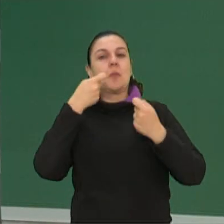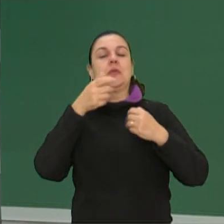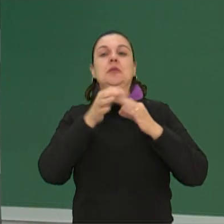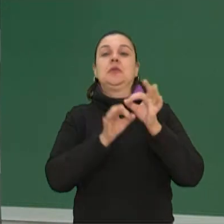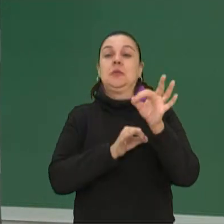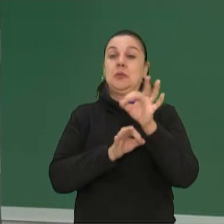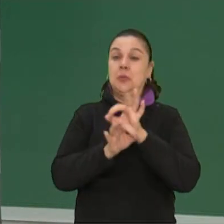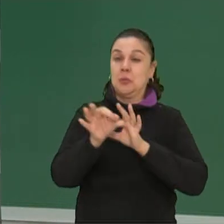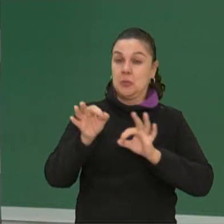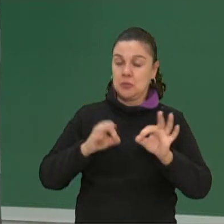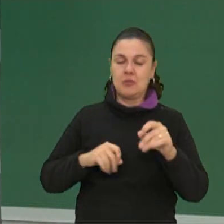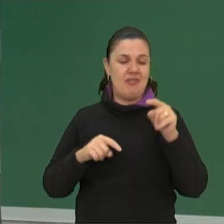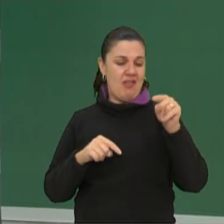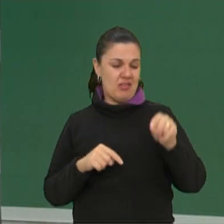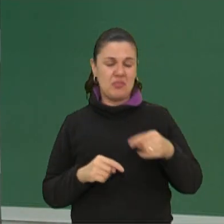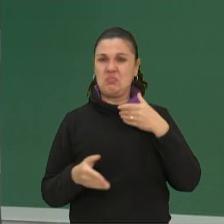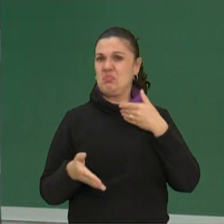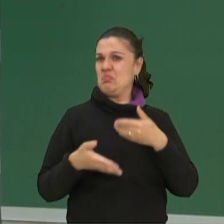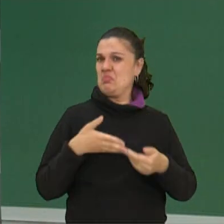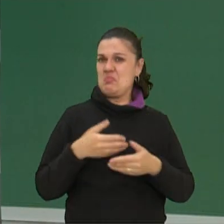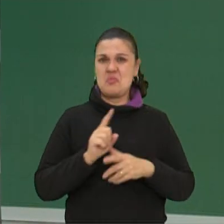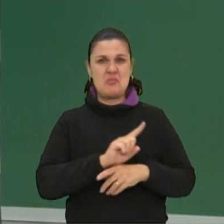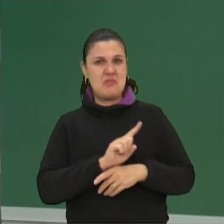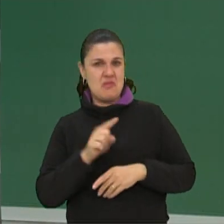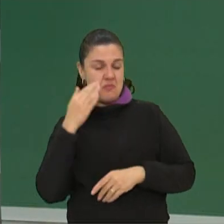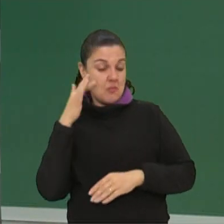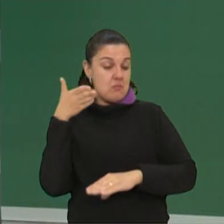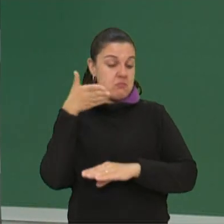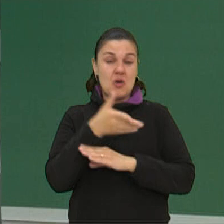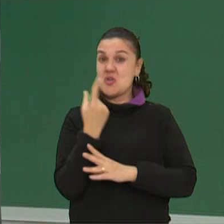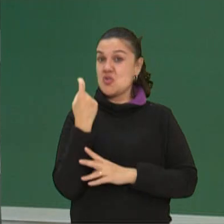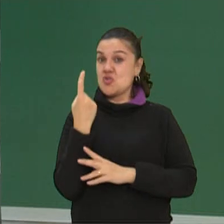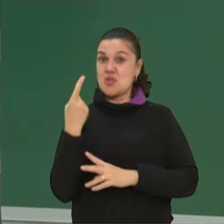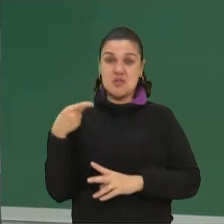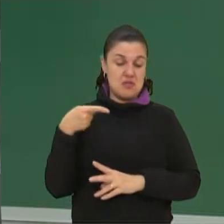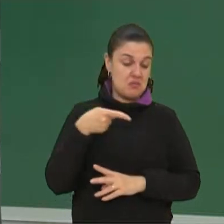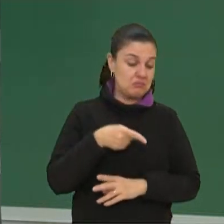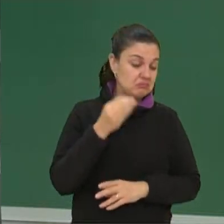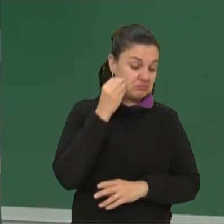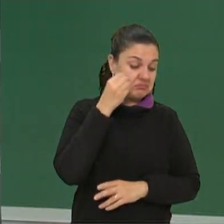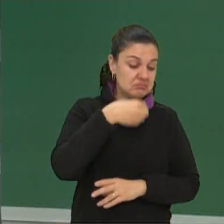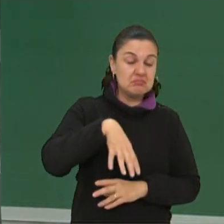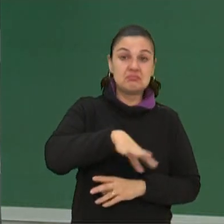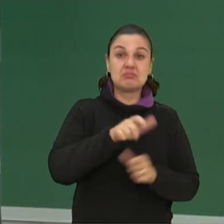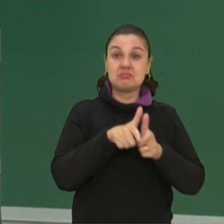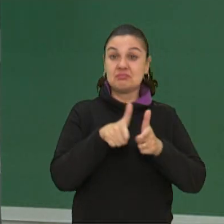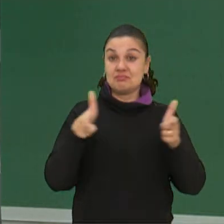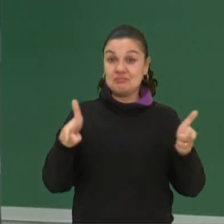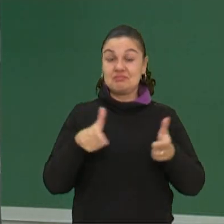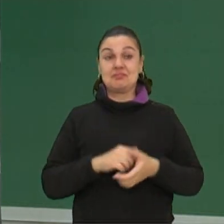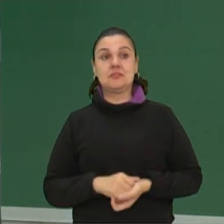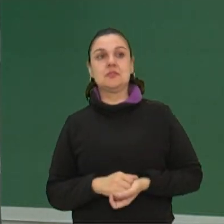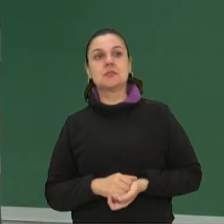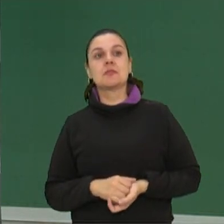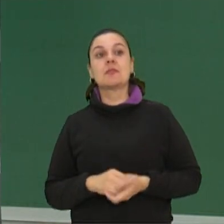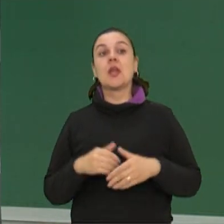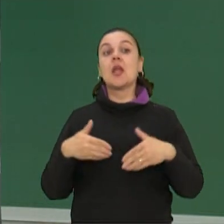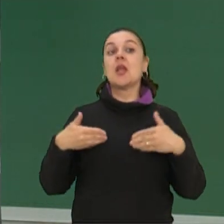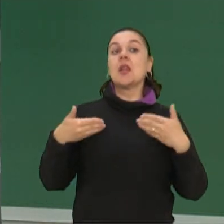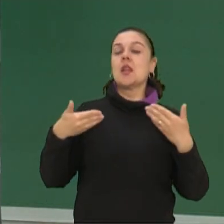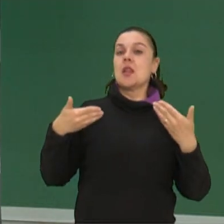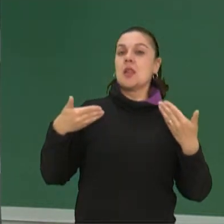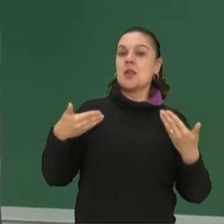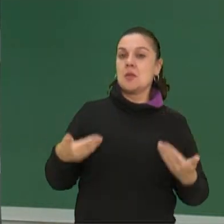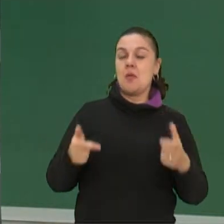engenho pronto. Aqui não, pessoas iam sozinhas tentar a sorte na região, como se dizia. E